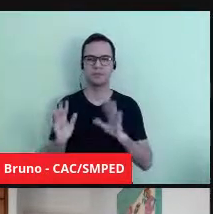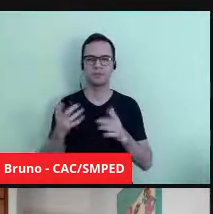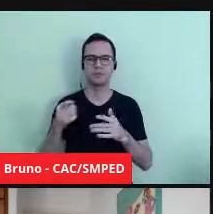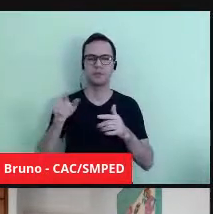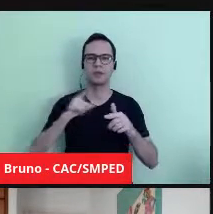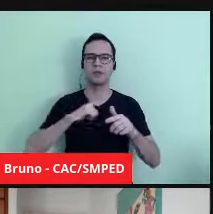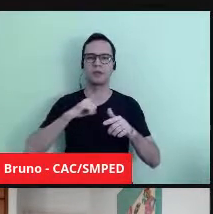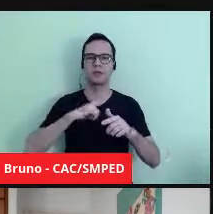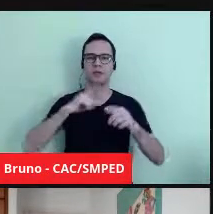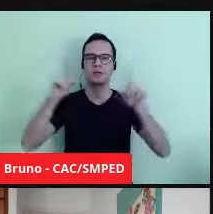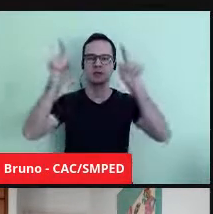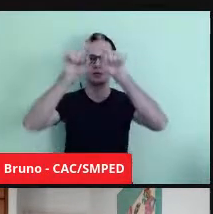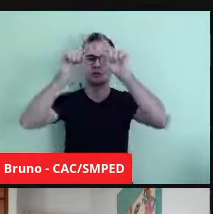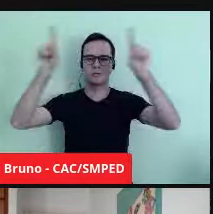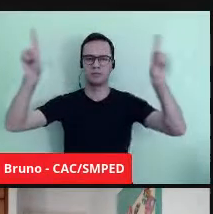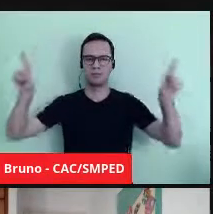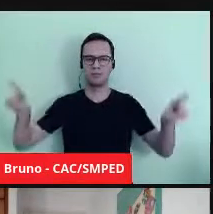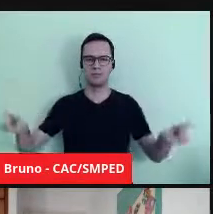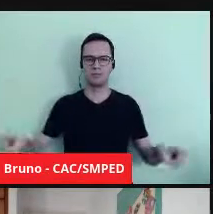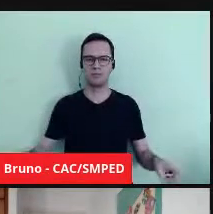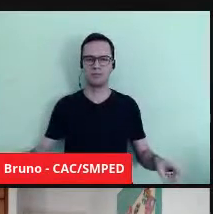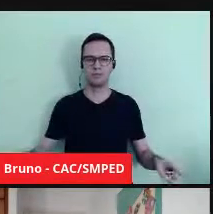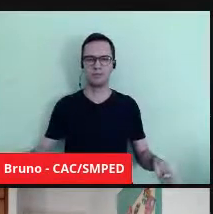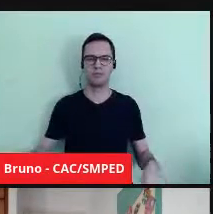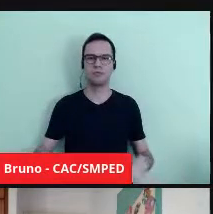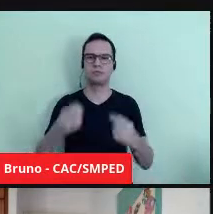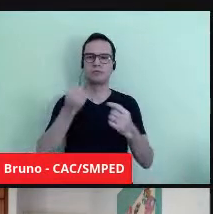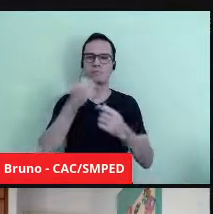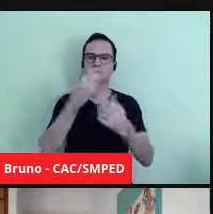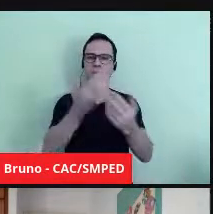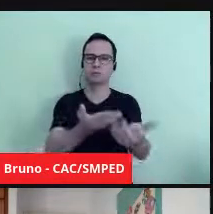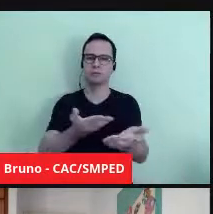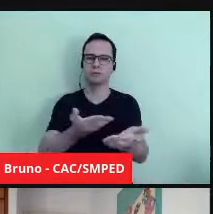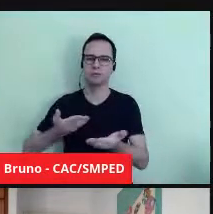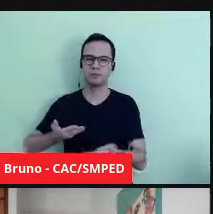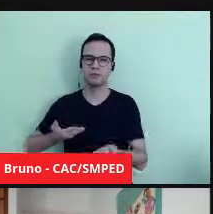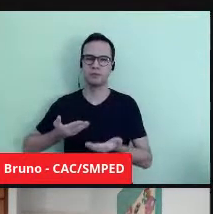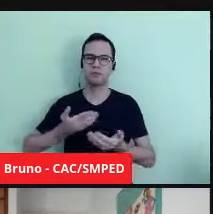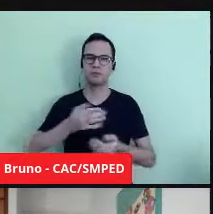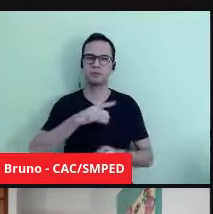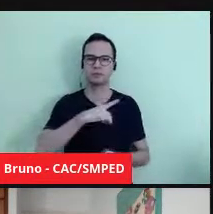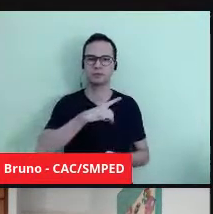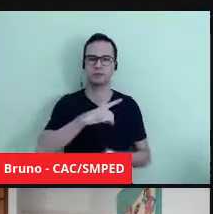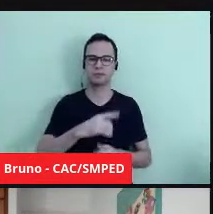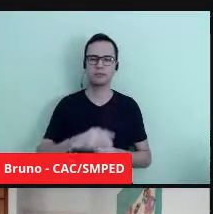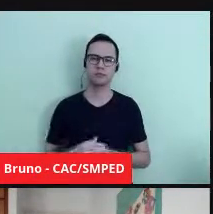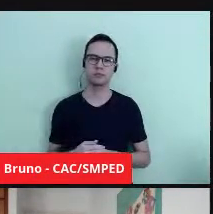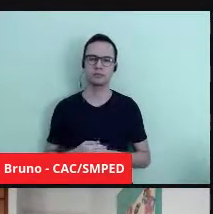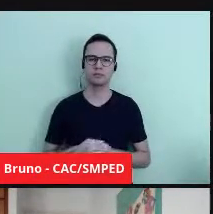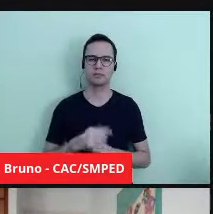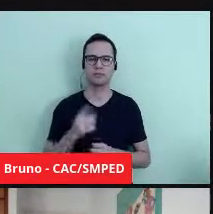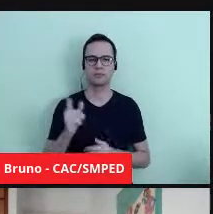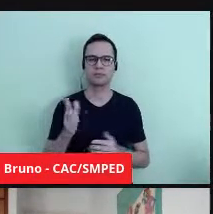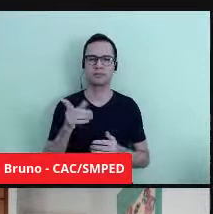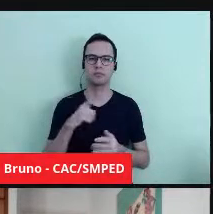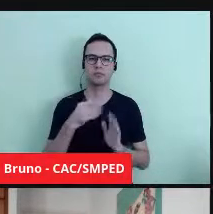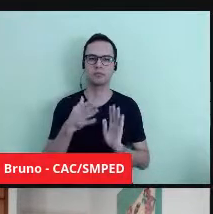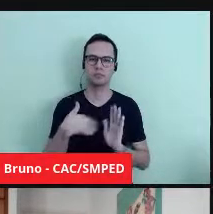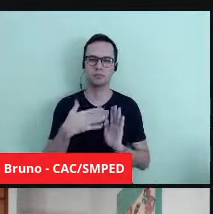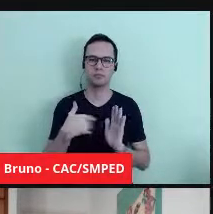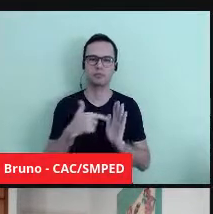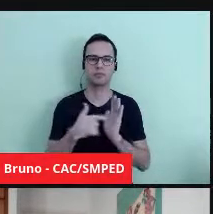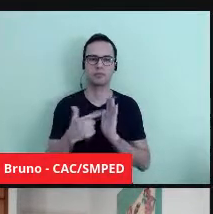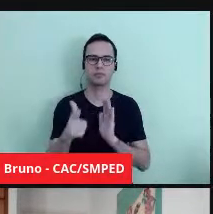tem um totem de boas-vindas do museu com... aqui uma biblioteca de